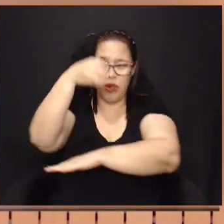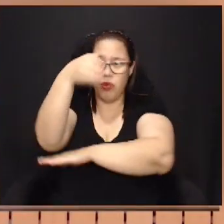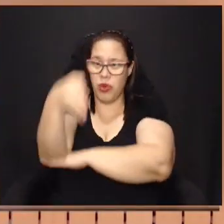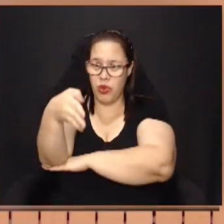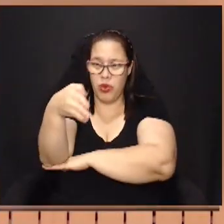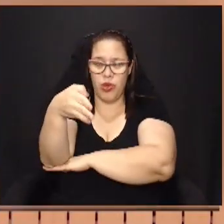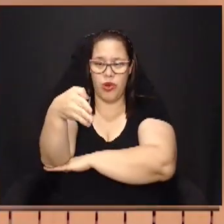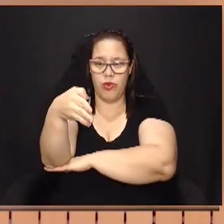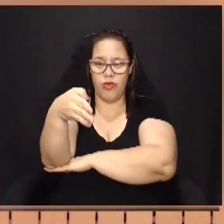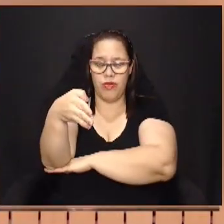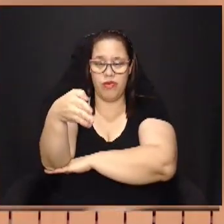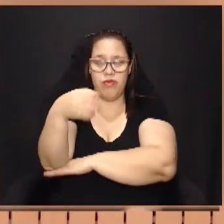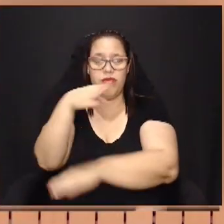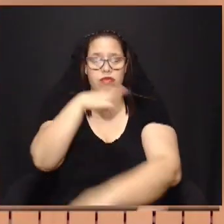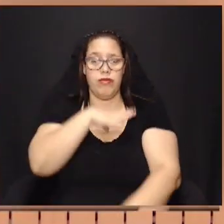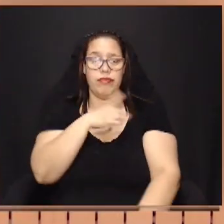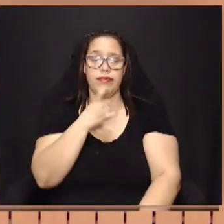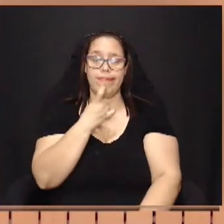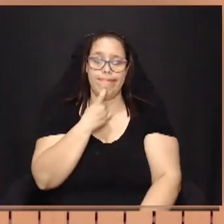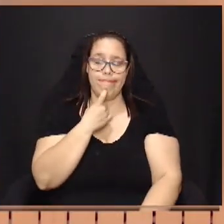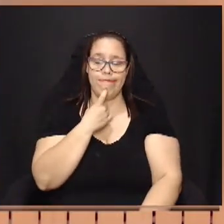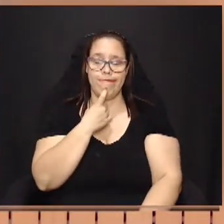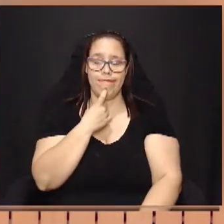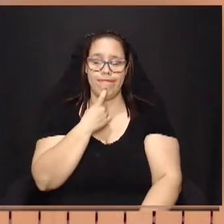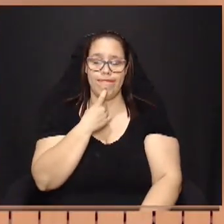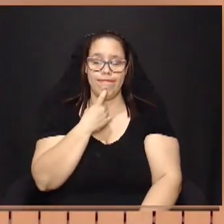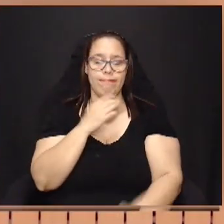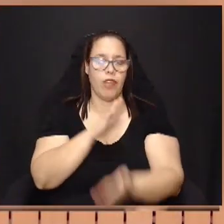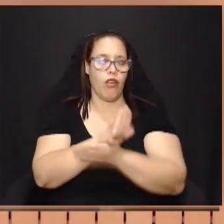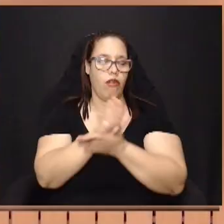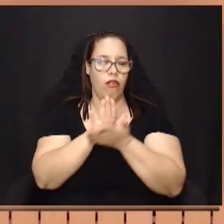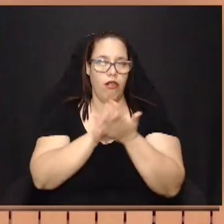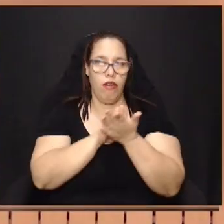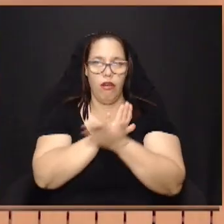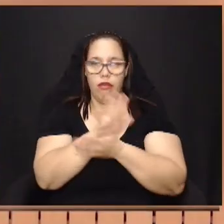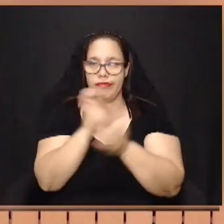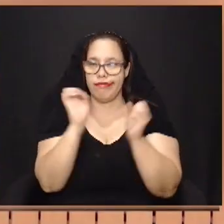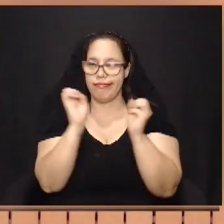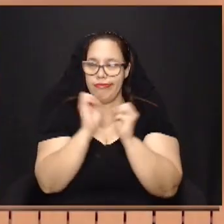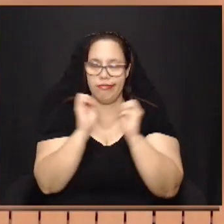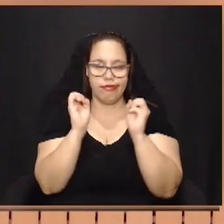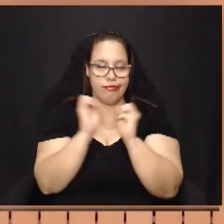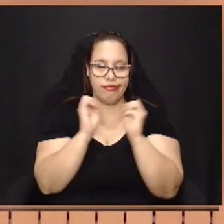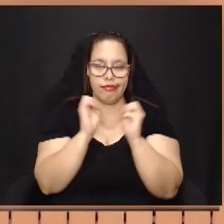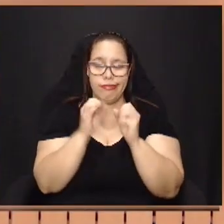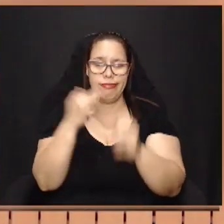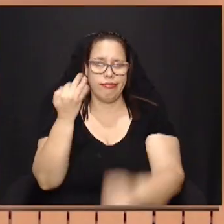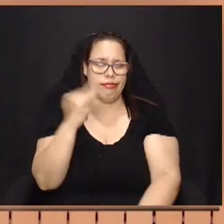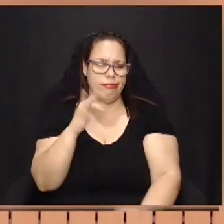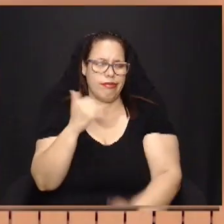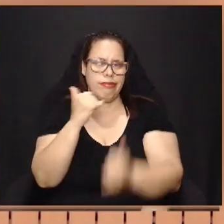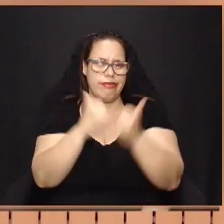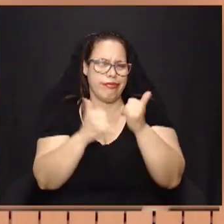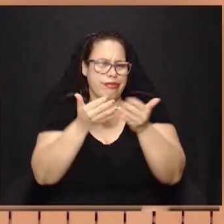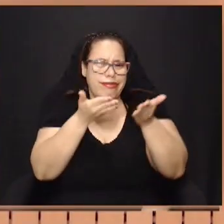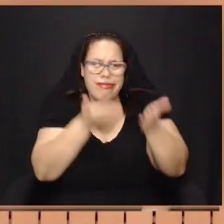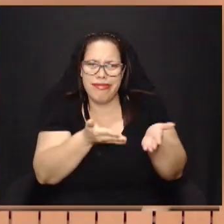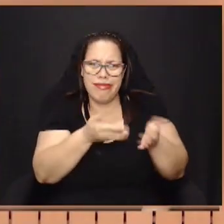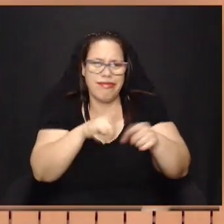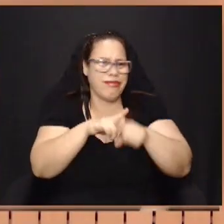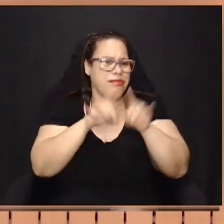de Campinas. Nada pode reparar uma dor como essa, mas o